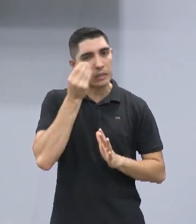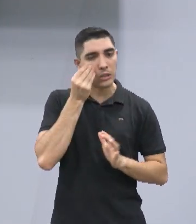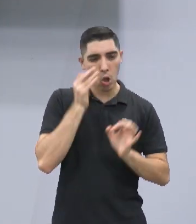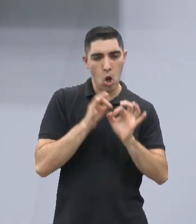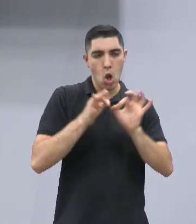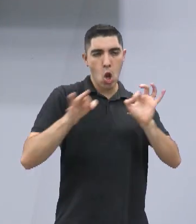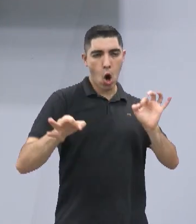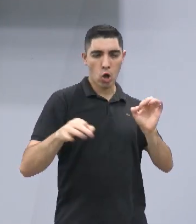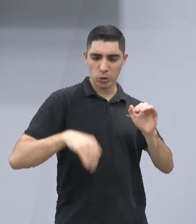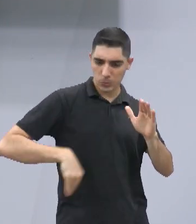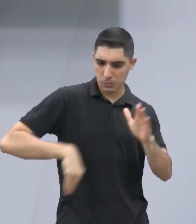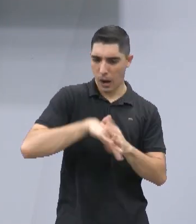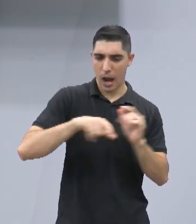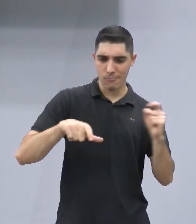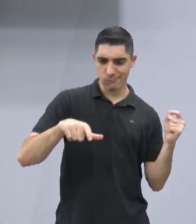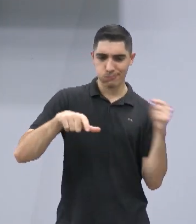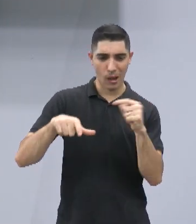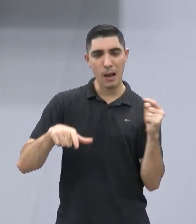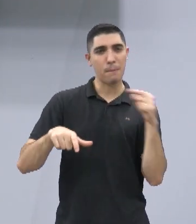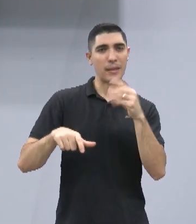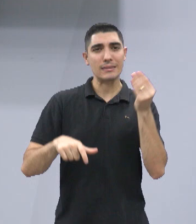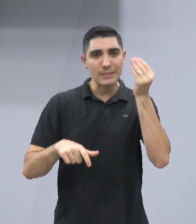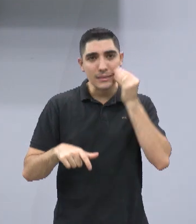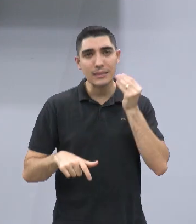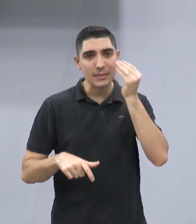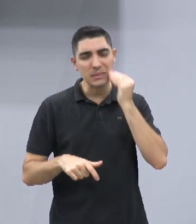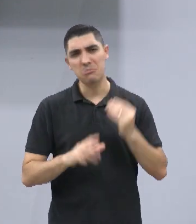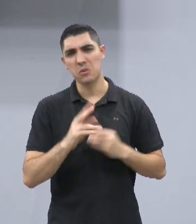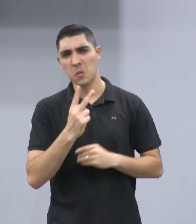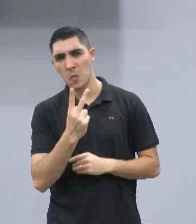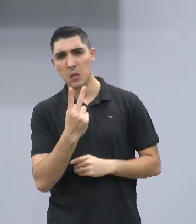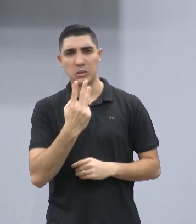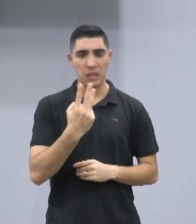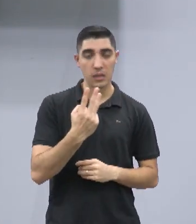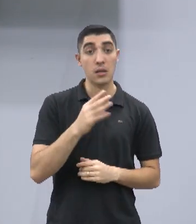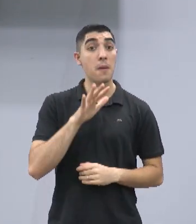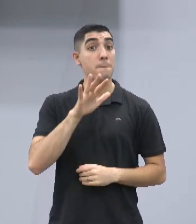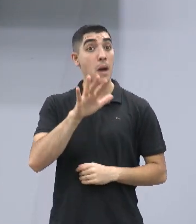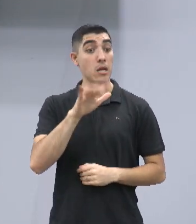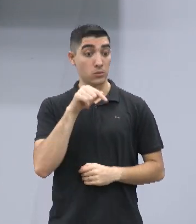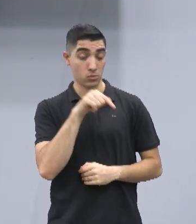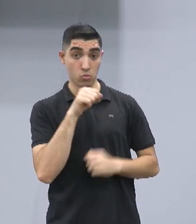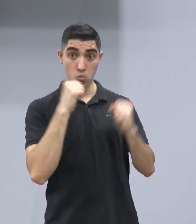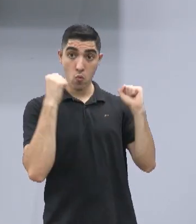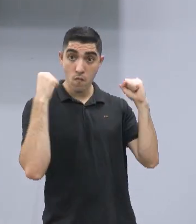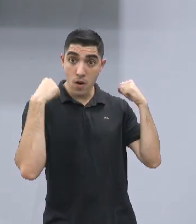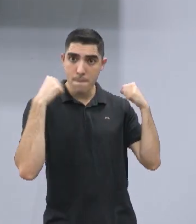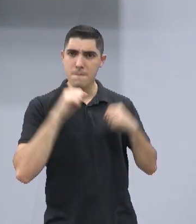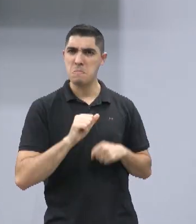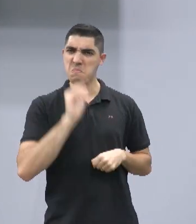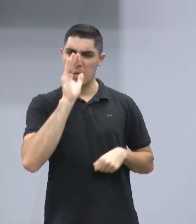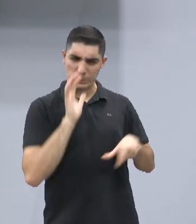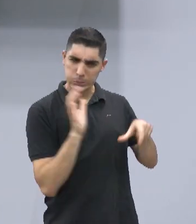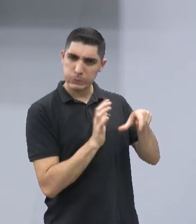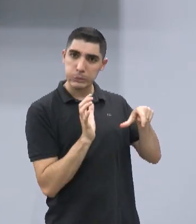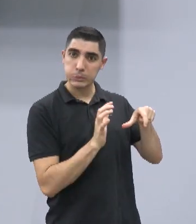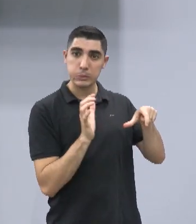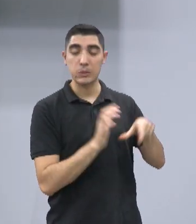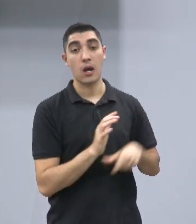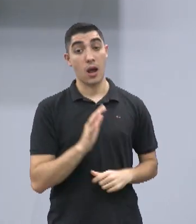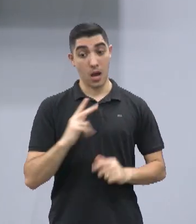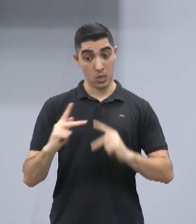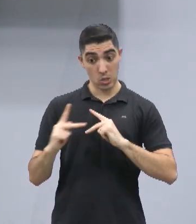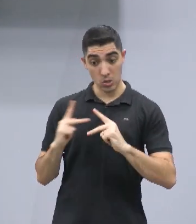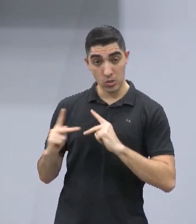tentando surpreender as goleiras do Femali umas 2-3 vezes. Mas o time do Femali empurrou mesmo o São José. O São José, sabendo disso,